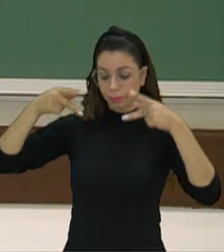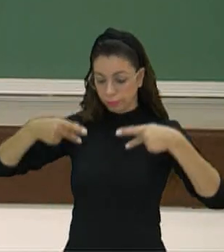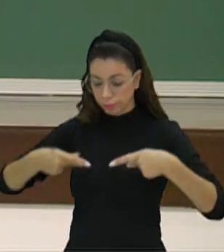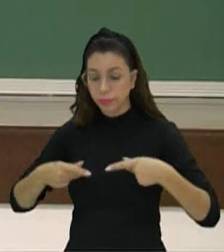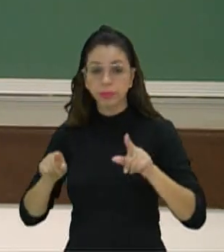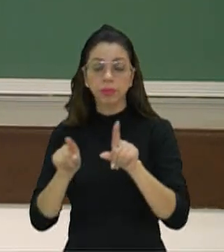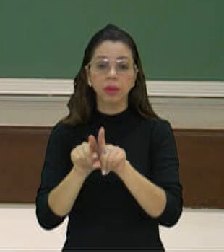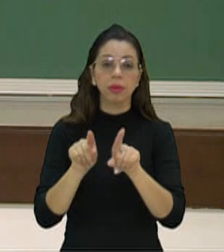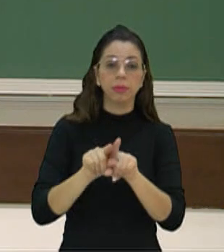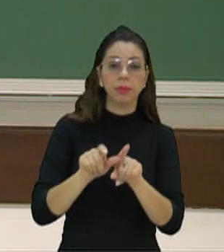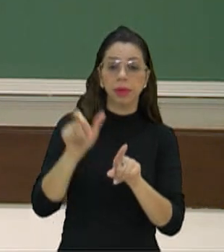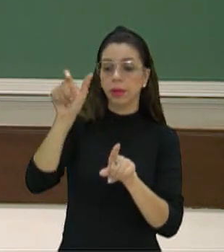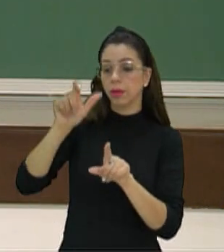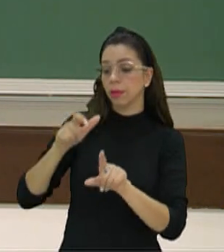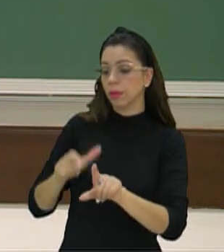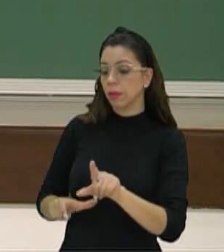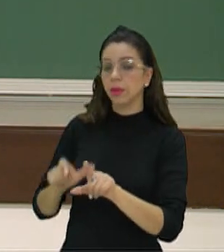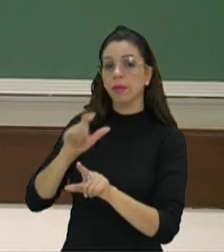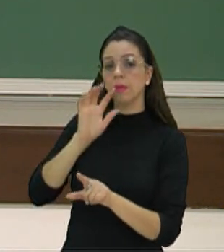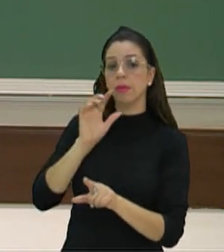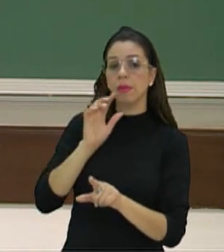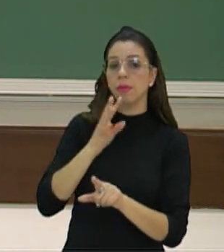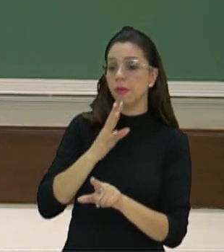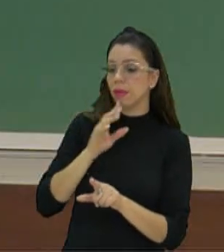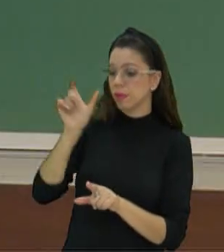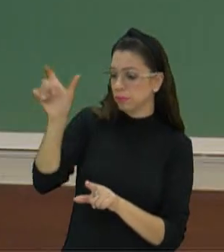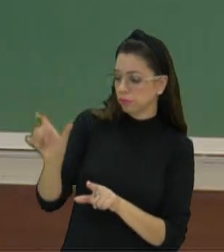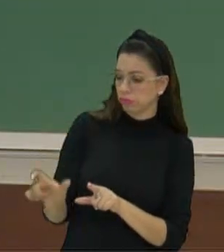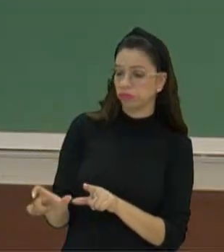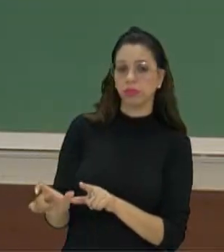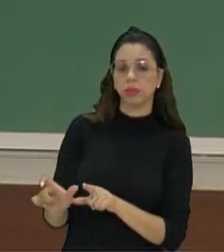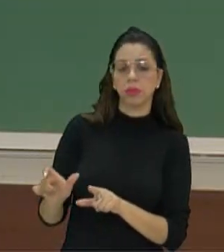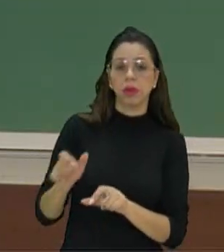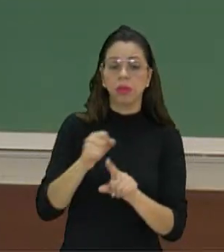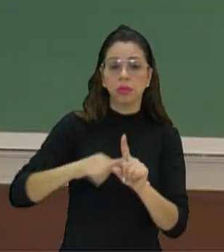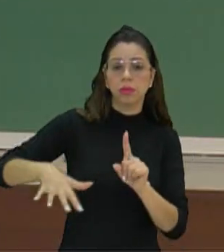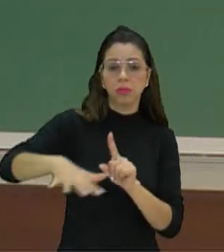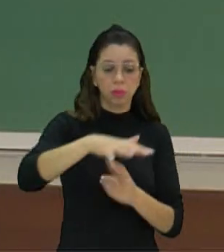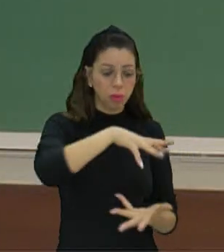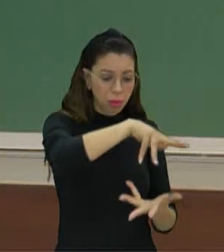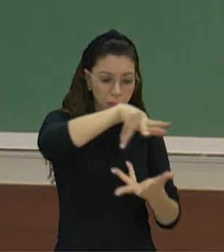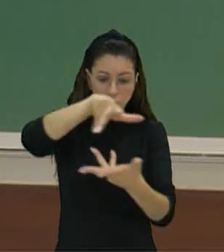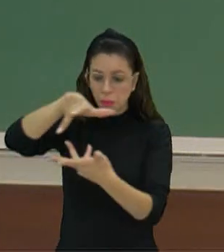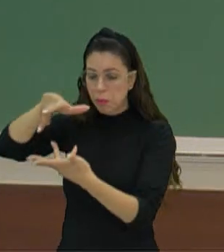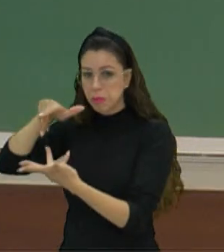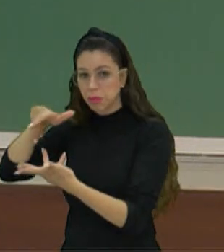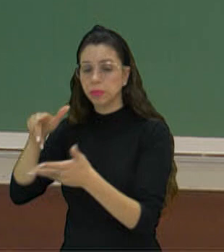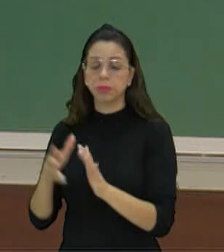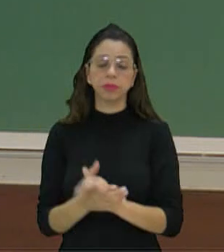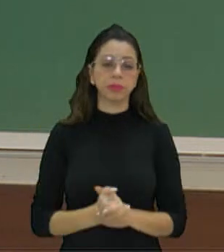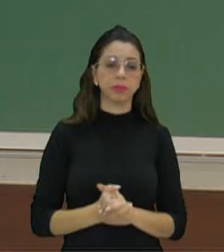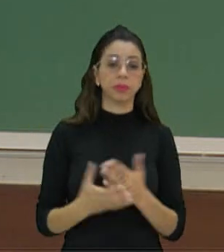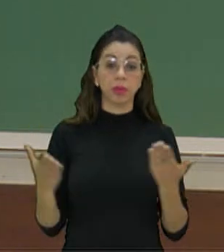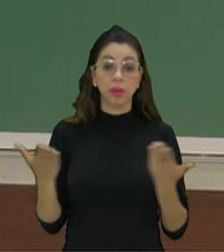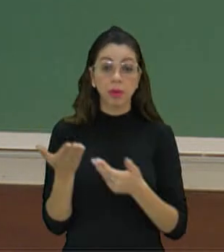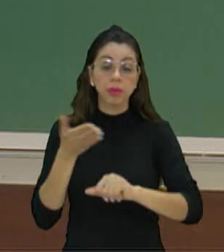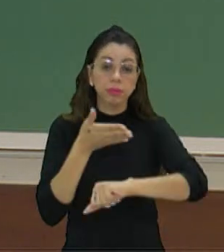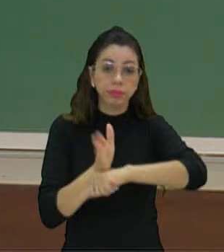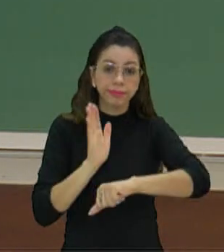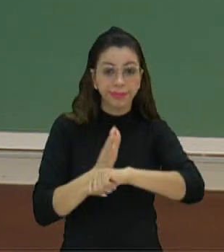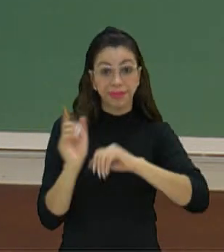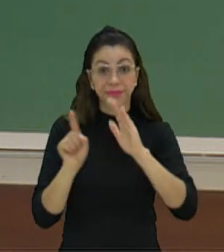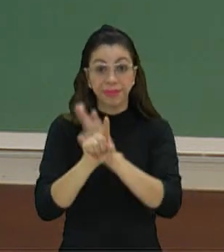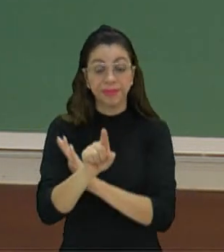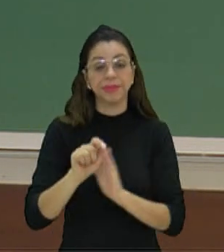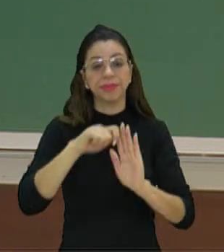outras pessoas e do mundo que nos rodeia, beleza? Então agora, vamos praticar algumas perguntas sobre o nosso